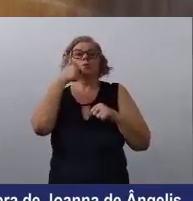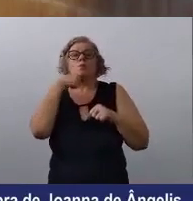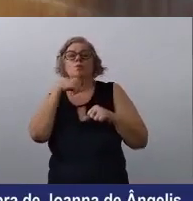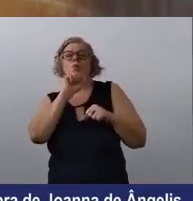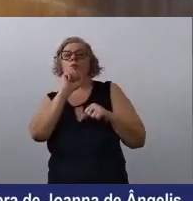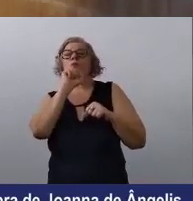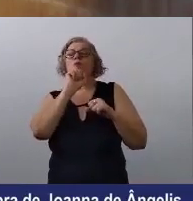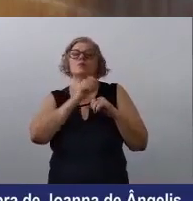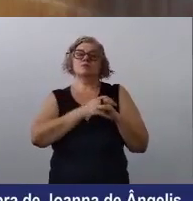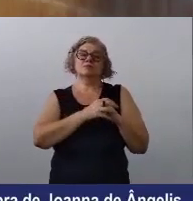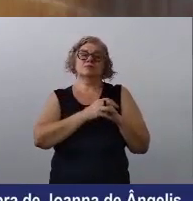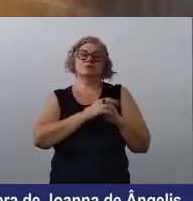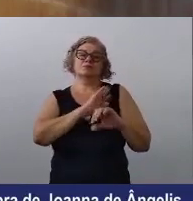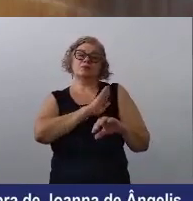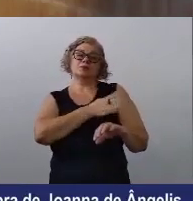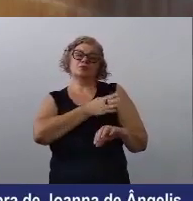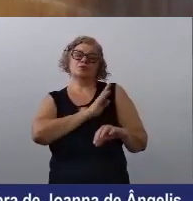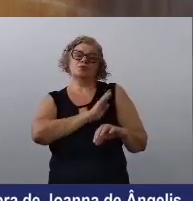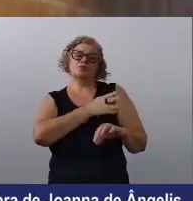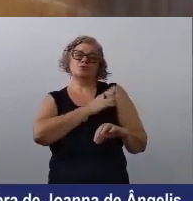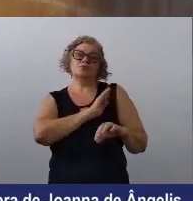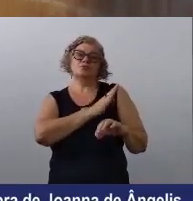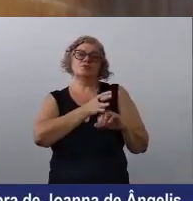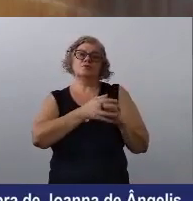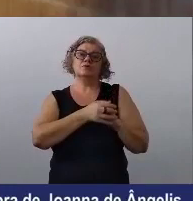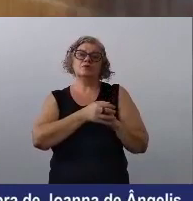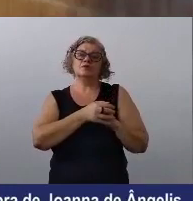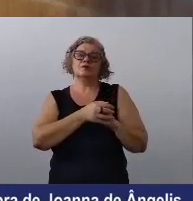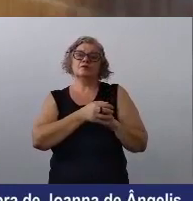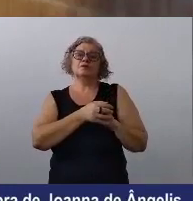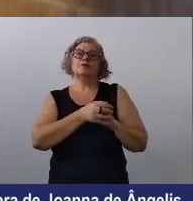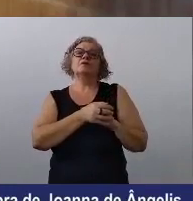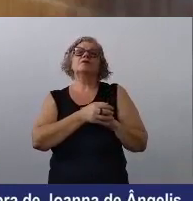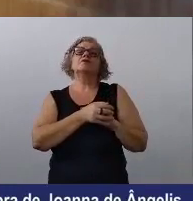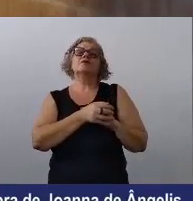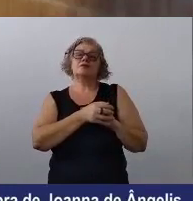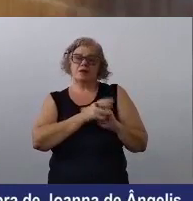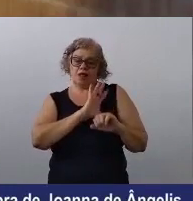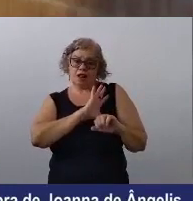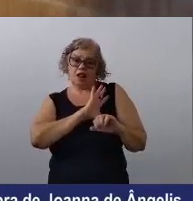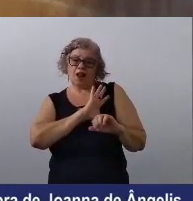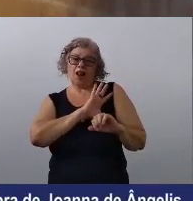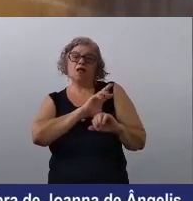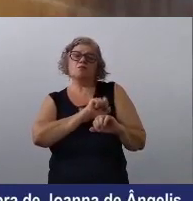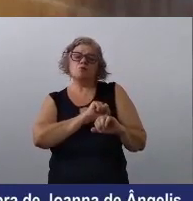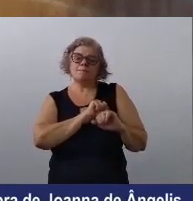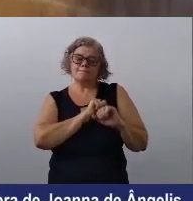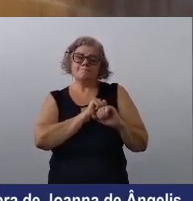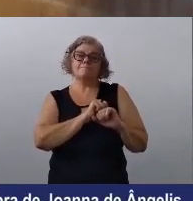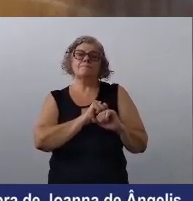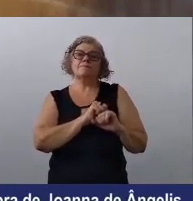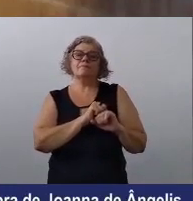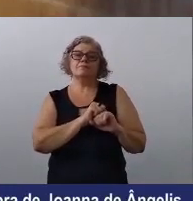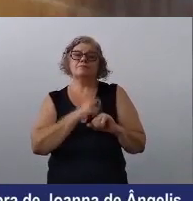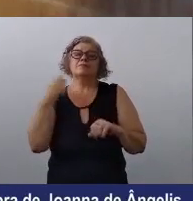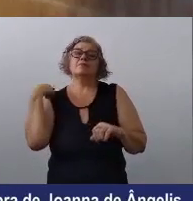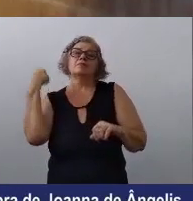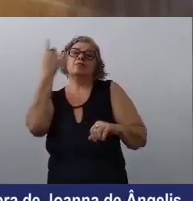seu amor de mãe toca os nossos corações, ampliando ainda mais o amor deste